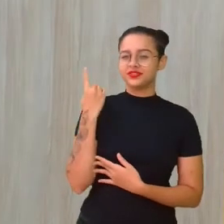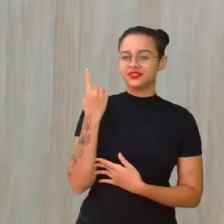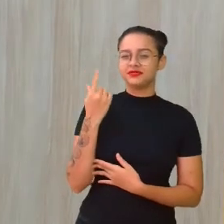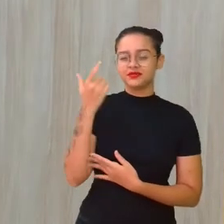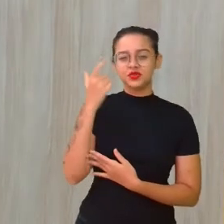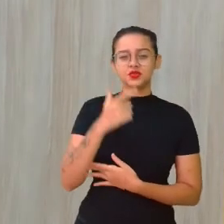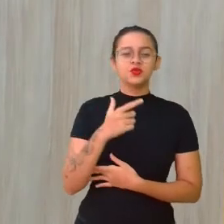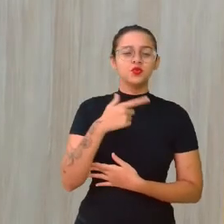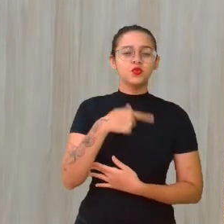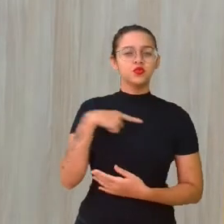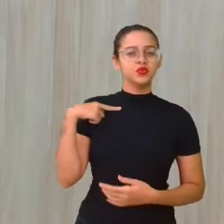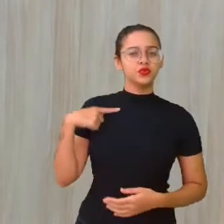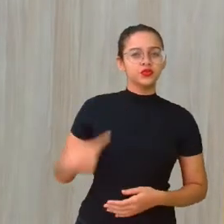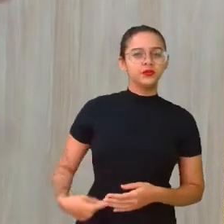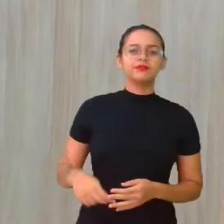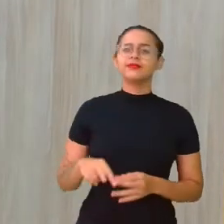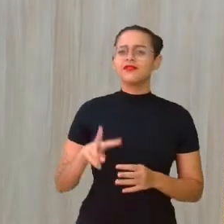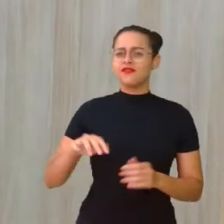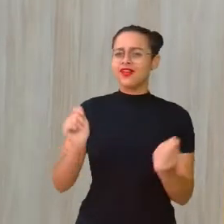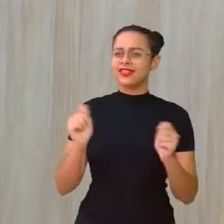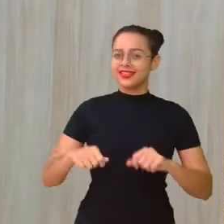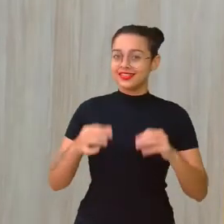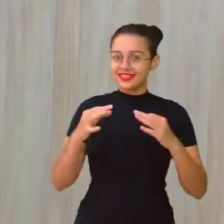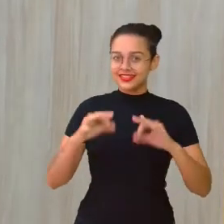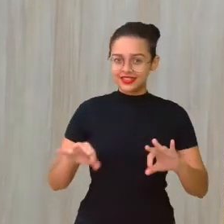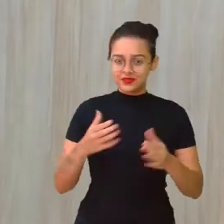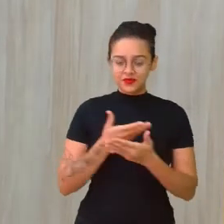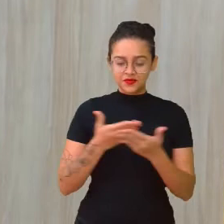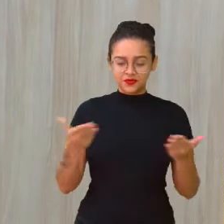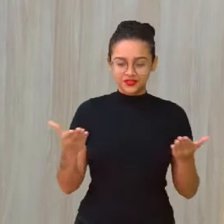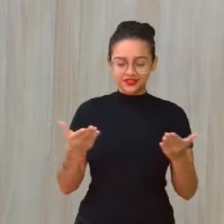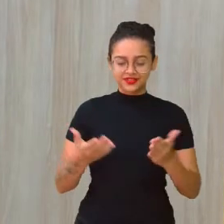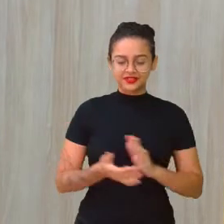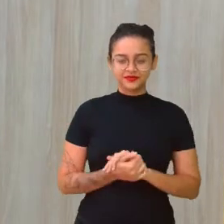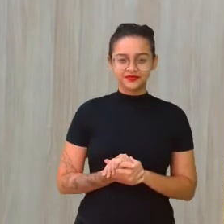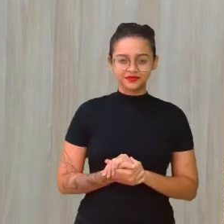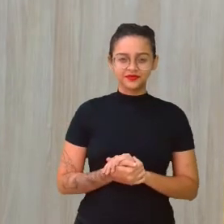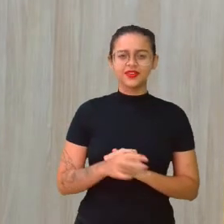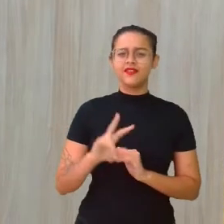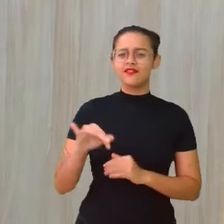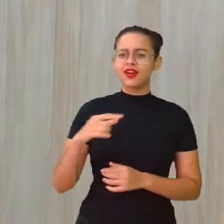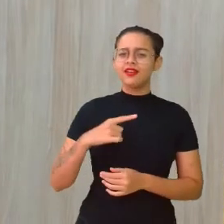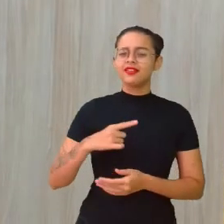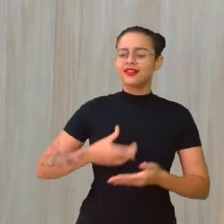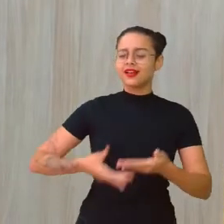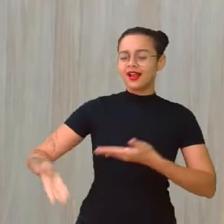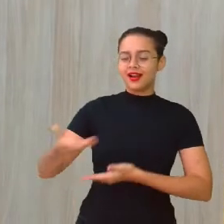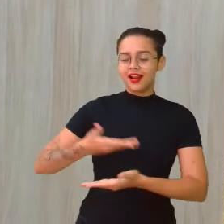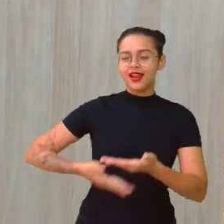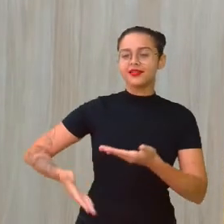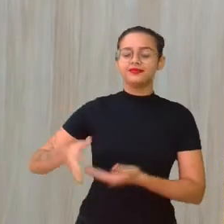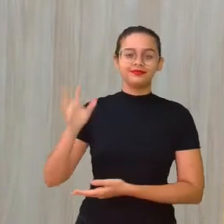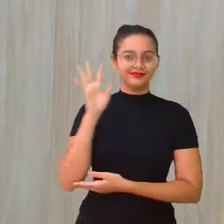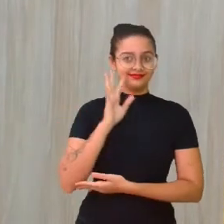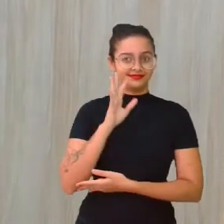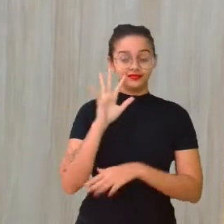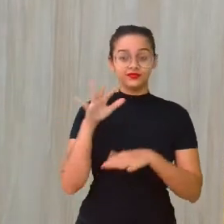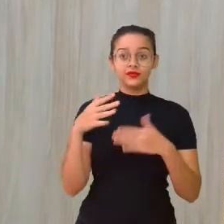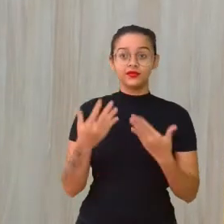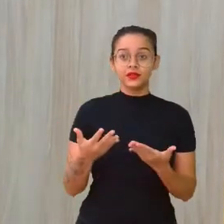sou chinesa, mas vai dar tudo certo com vocês. A gente vai ter essa troca legal, tá?